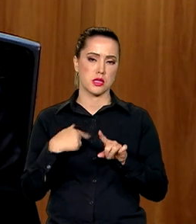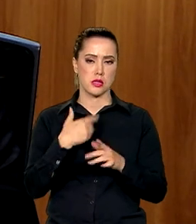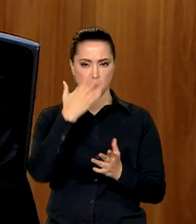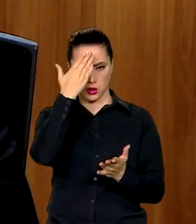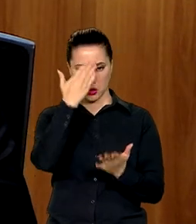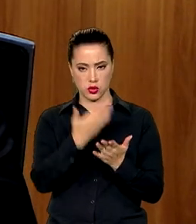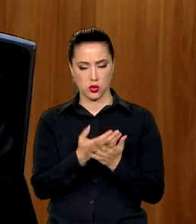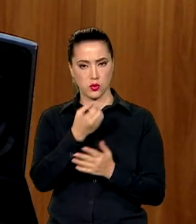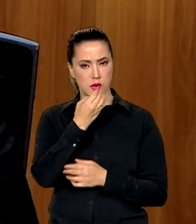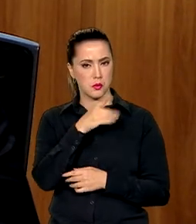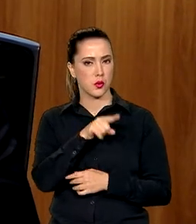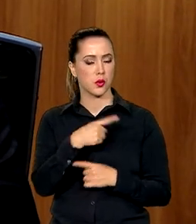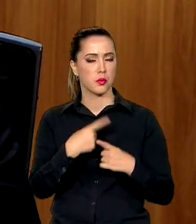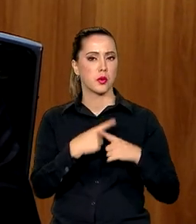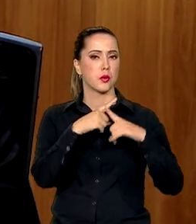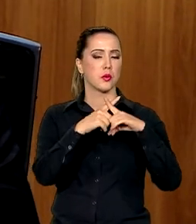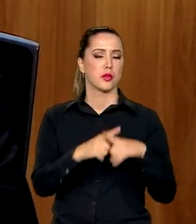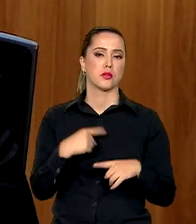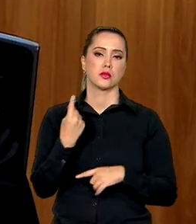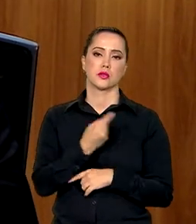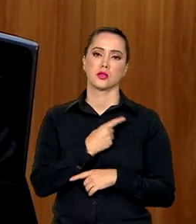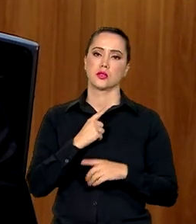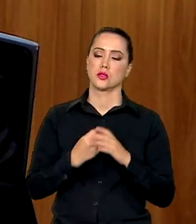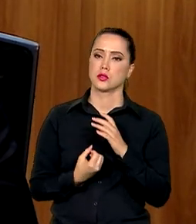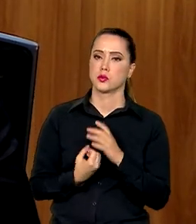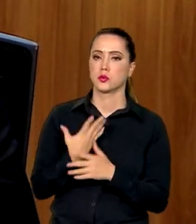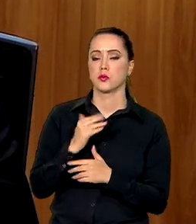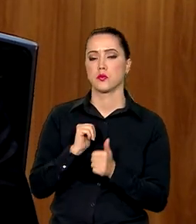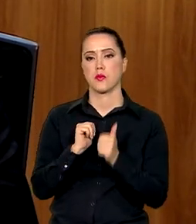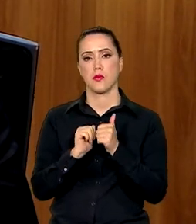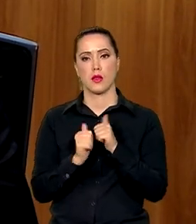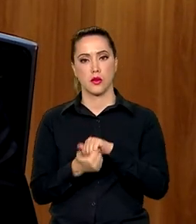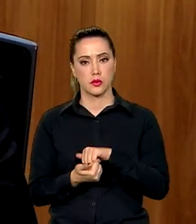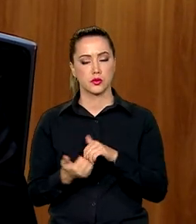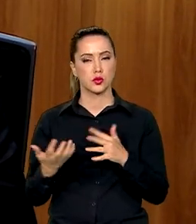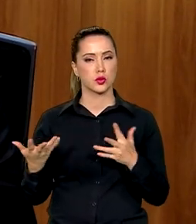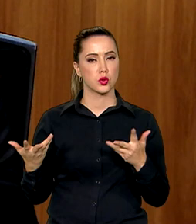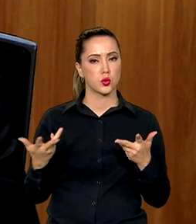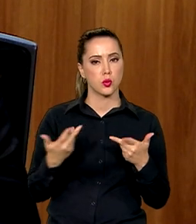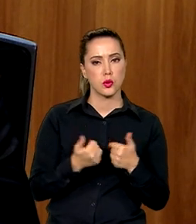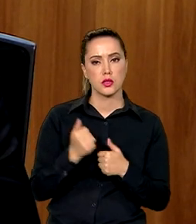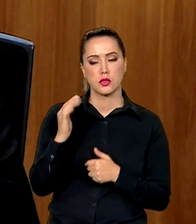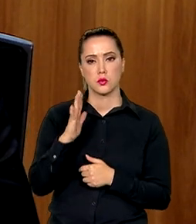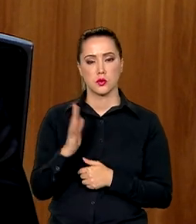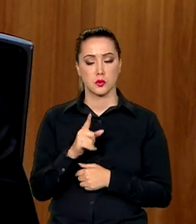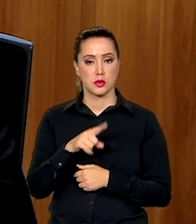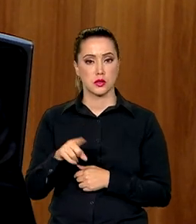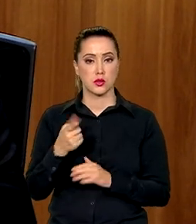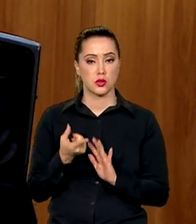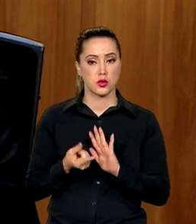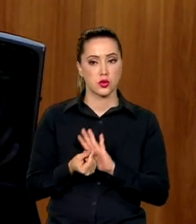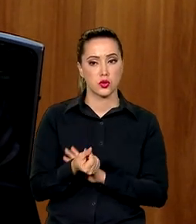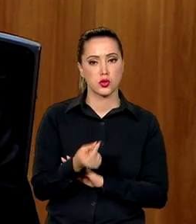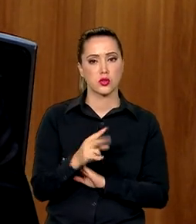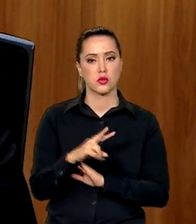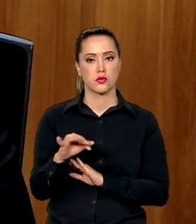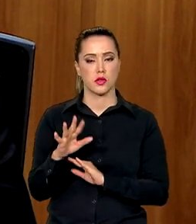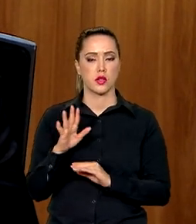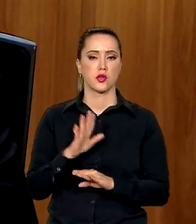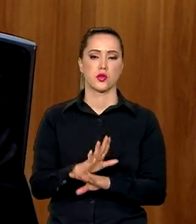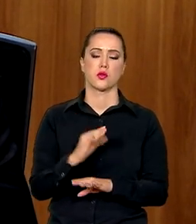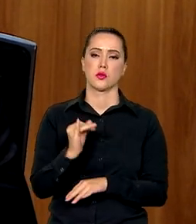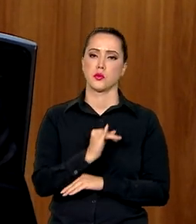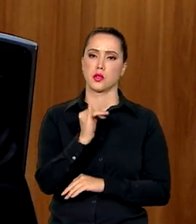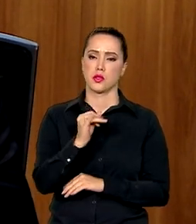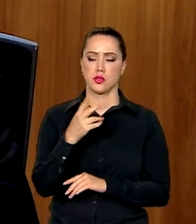bem-vindo até pelo projeto que nós temos da construção de um esporte de qualidade para todo o Brasil esse recurso e esse orçamento haverá de ajudar